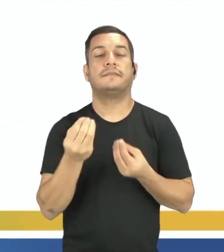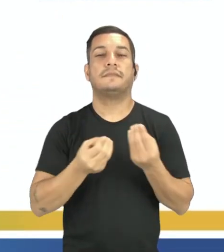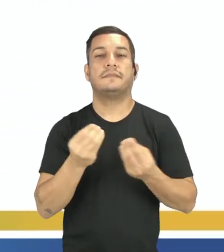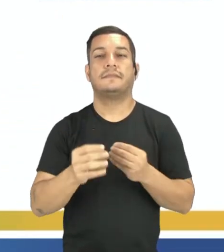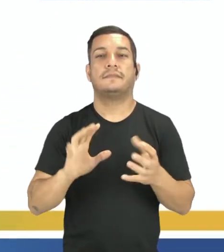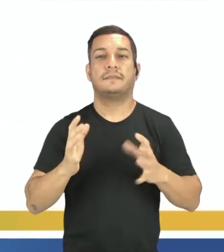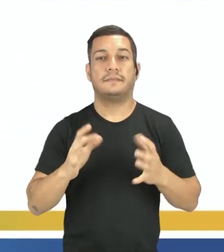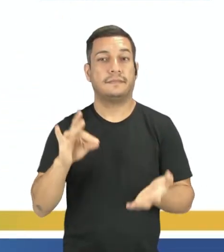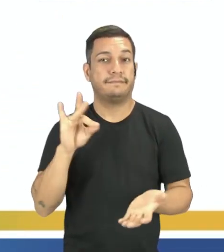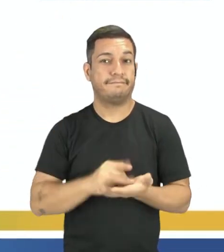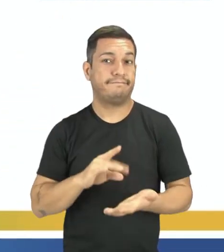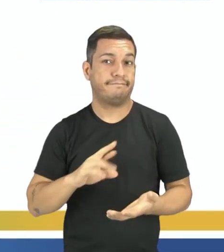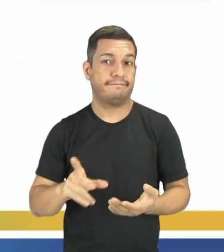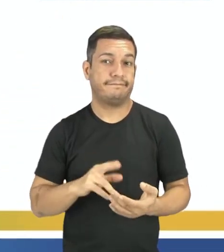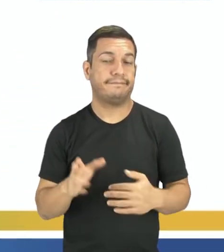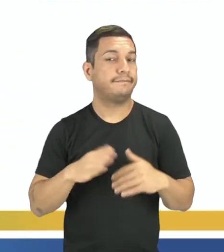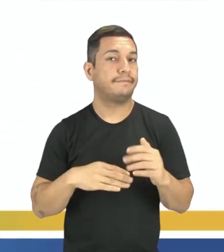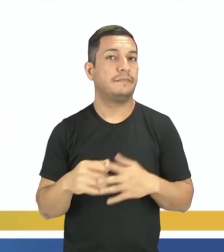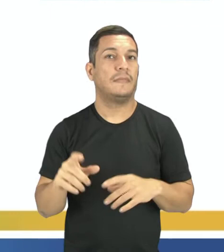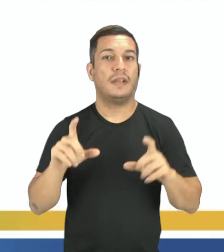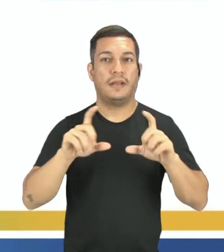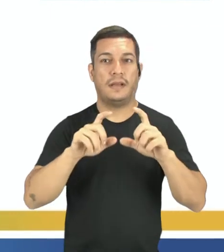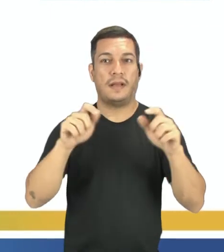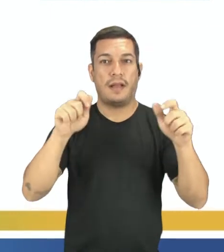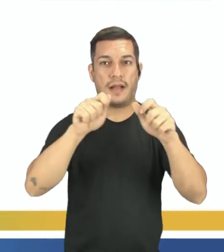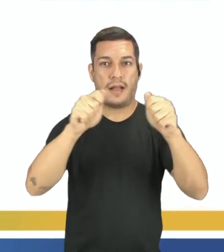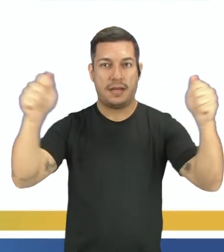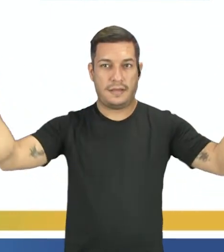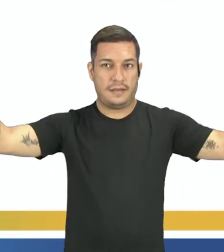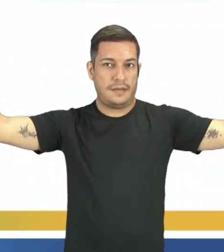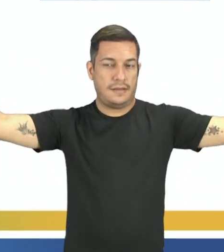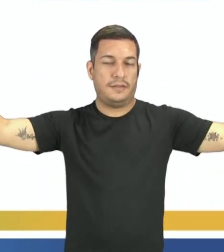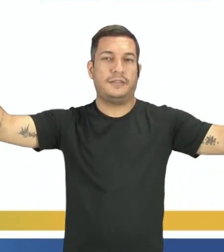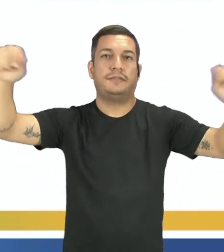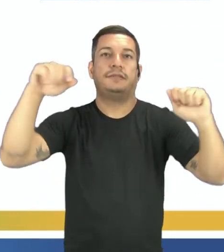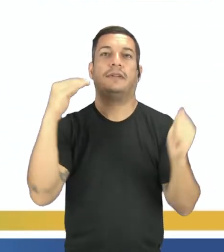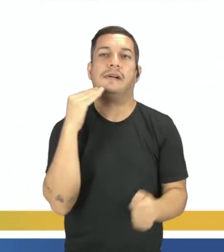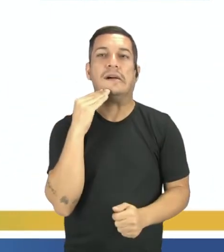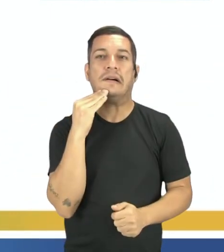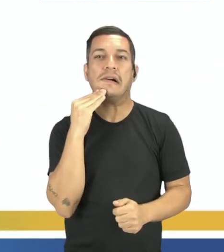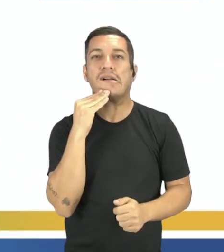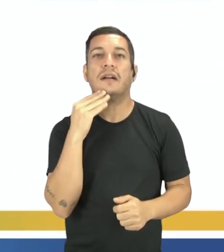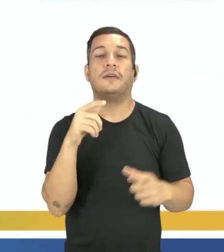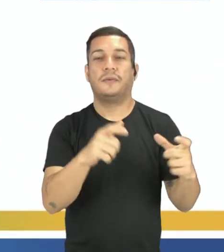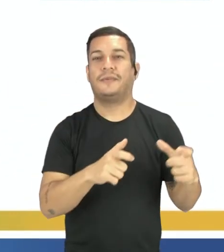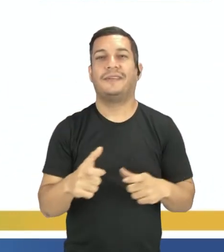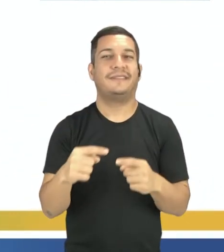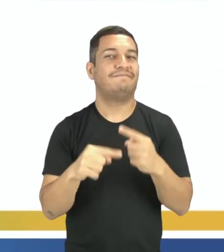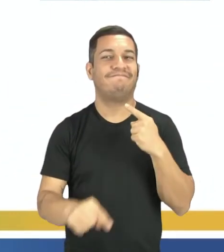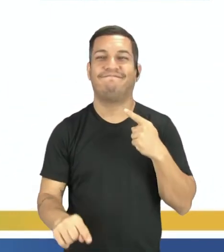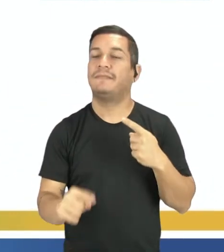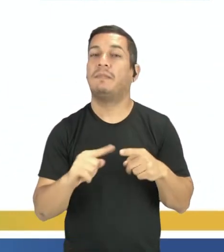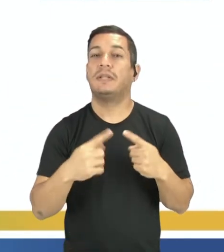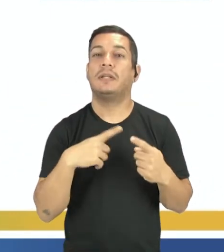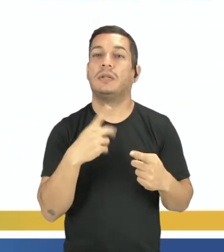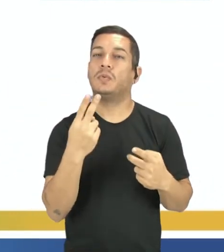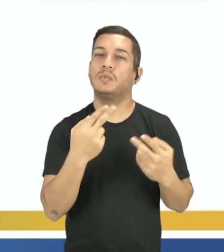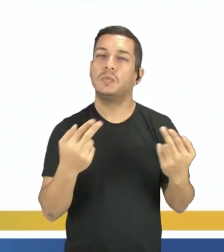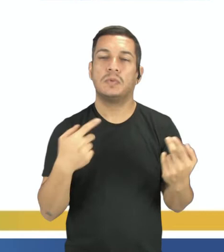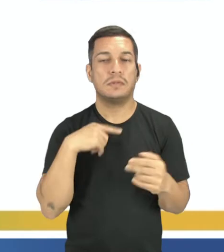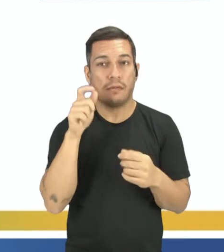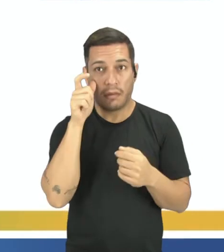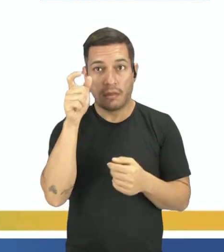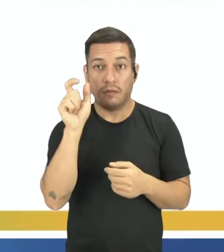não é oficial, a rede está desgastada, o ambiente não é propício, mas tem duas coisas aí que me chamam